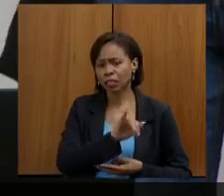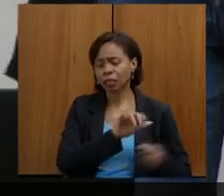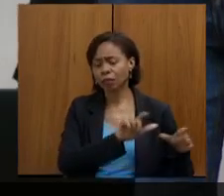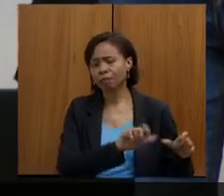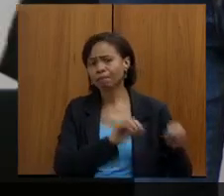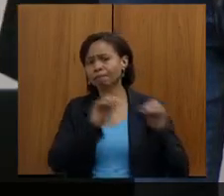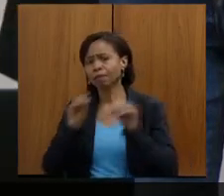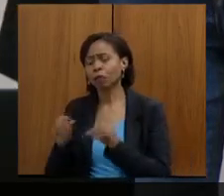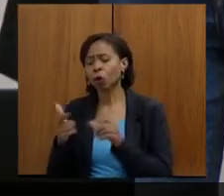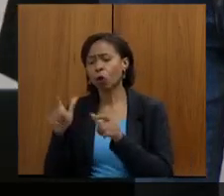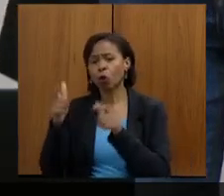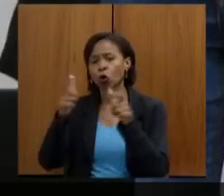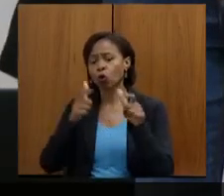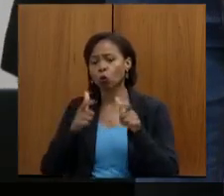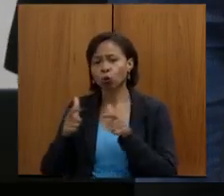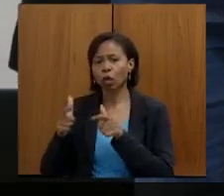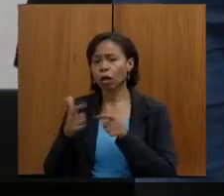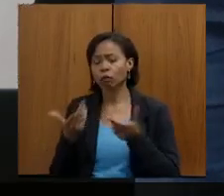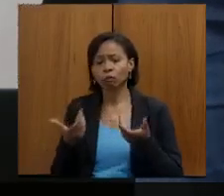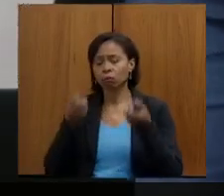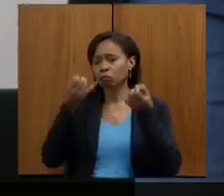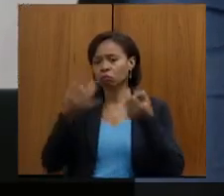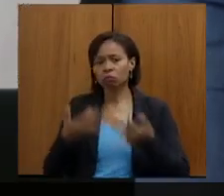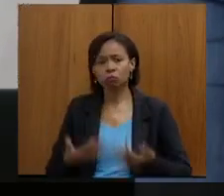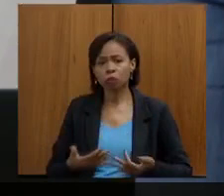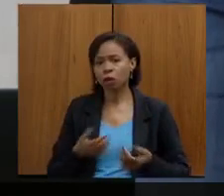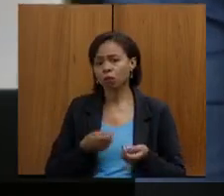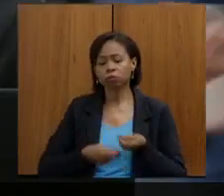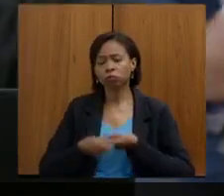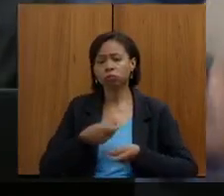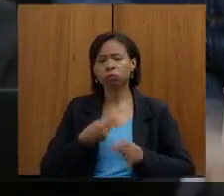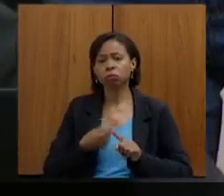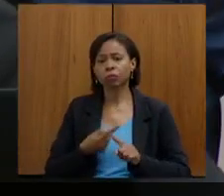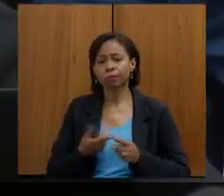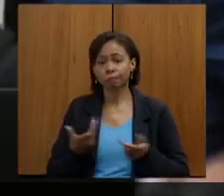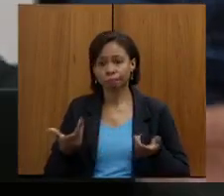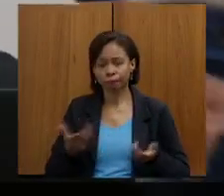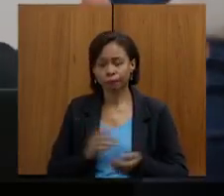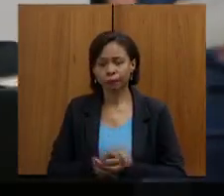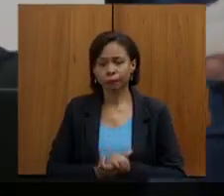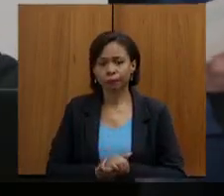sem a devida fundamentação EA motivação do ato administrativo